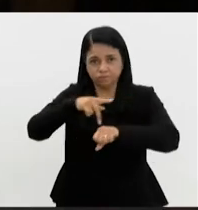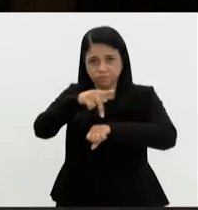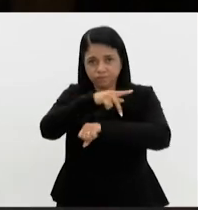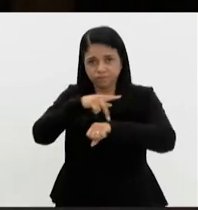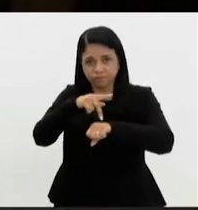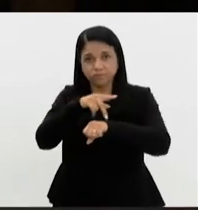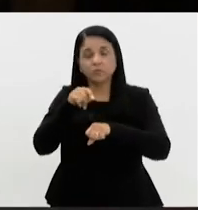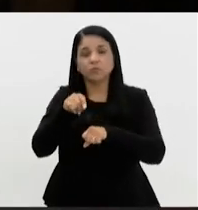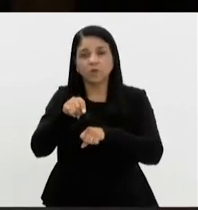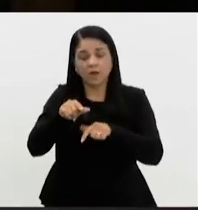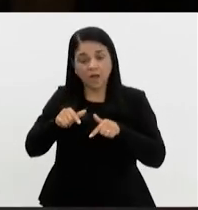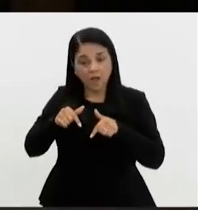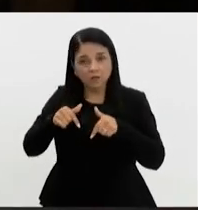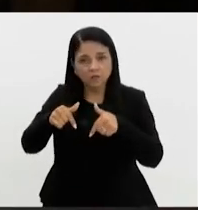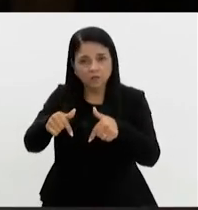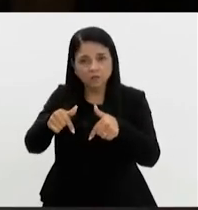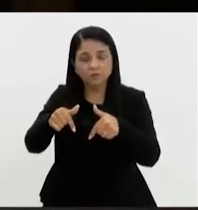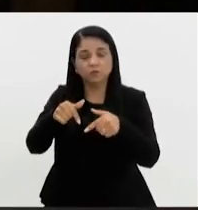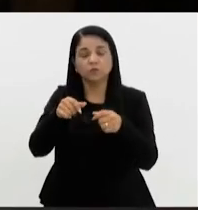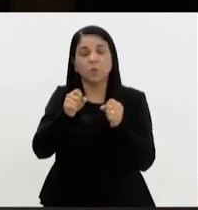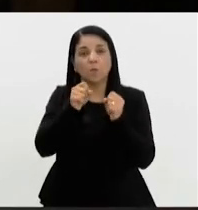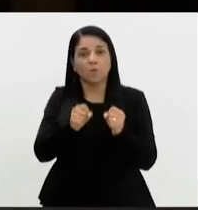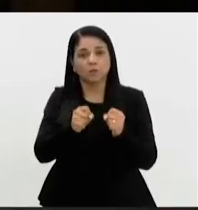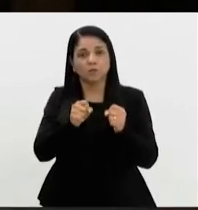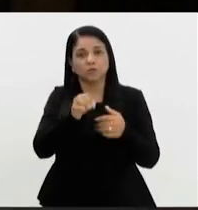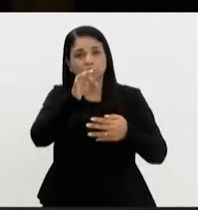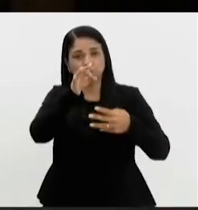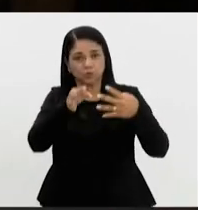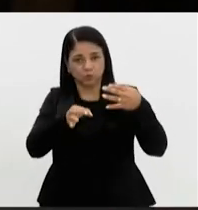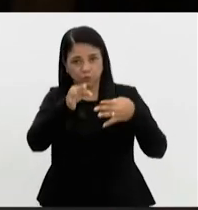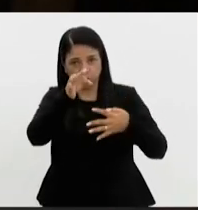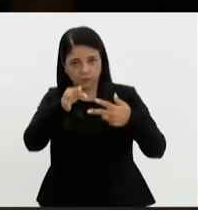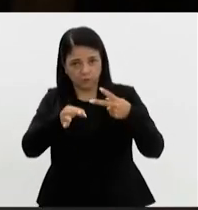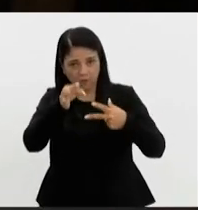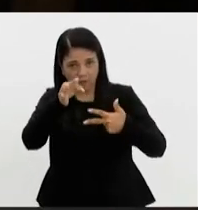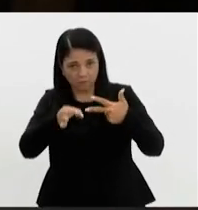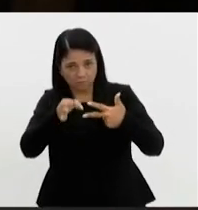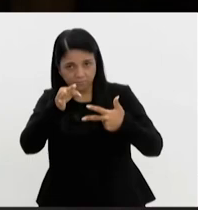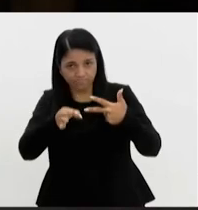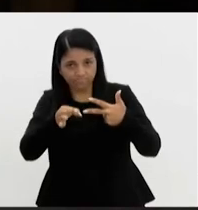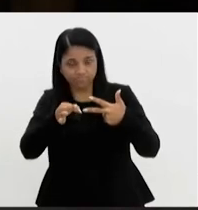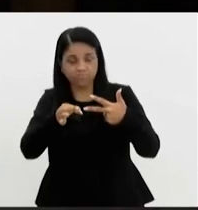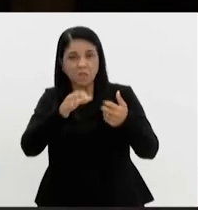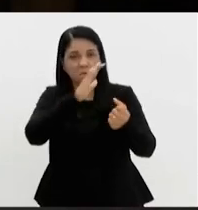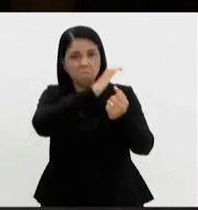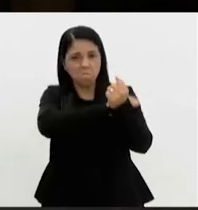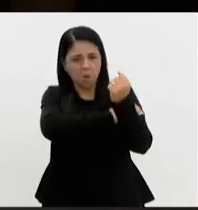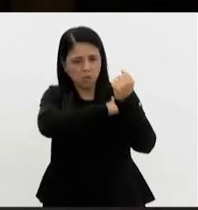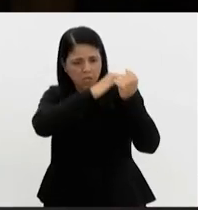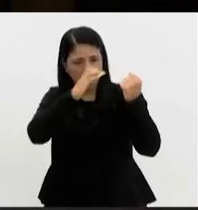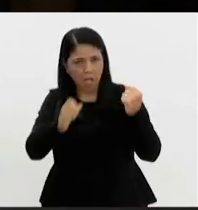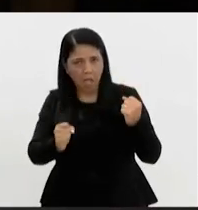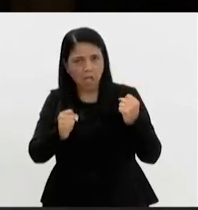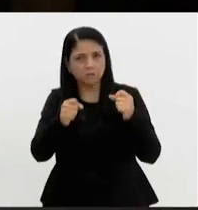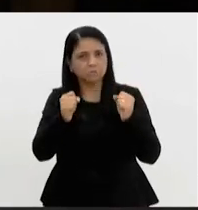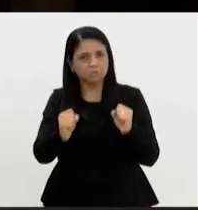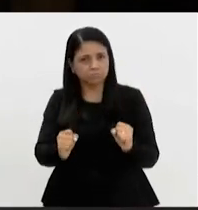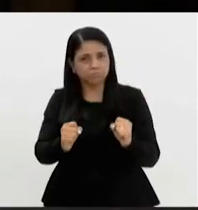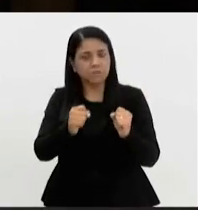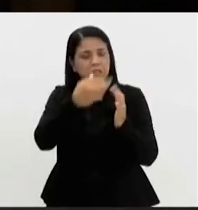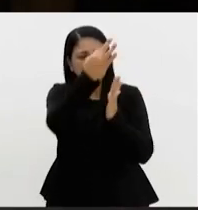atuação de um poder judiciário independente e imperado pelos seus respectivos